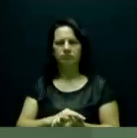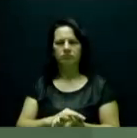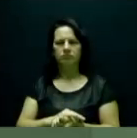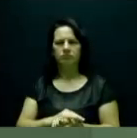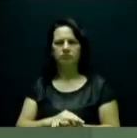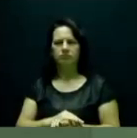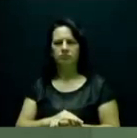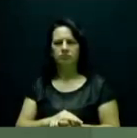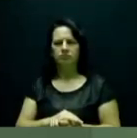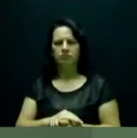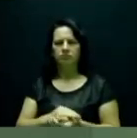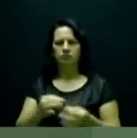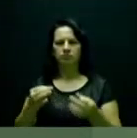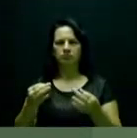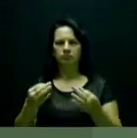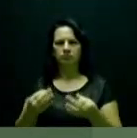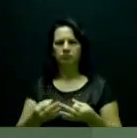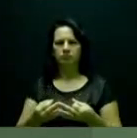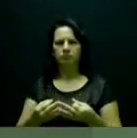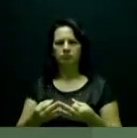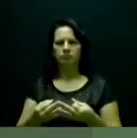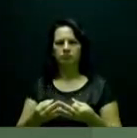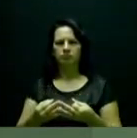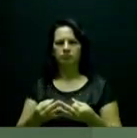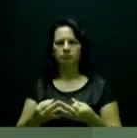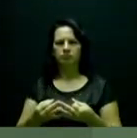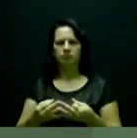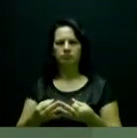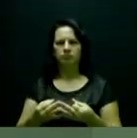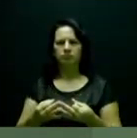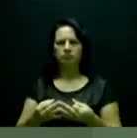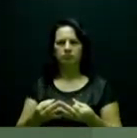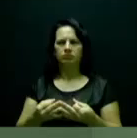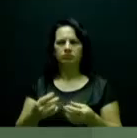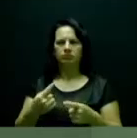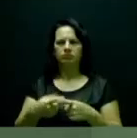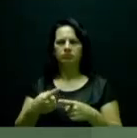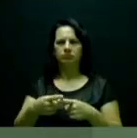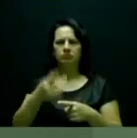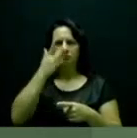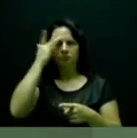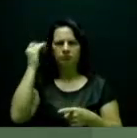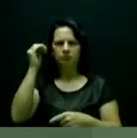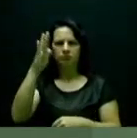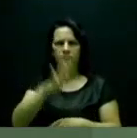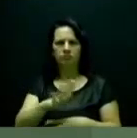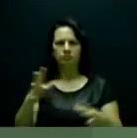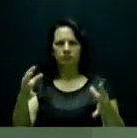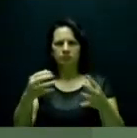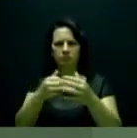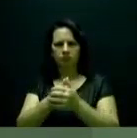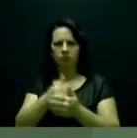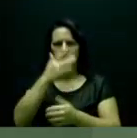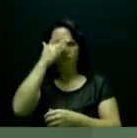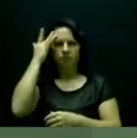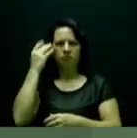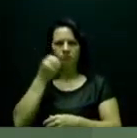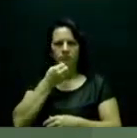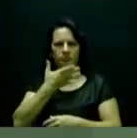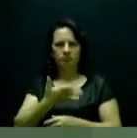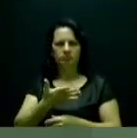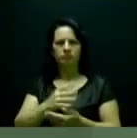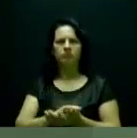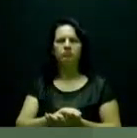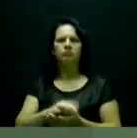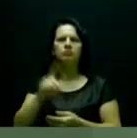ratifica justamente o jargão que pior que a ação dos maus é a omissão dos bons.